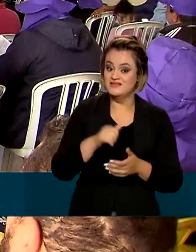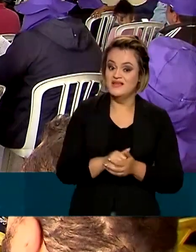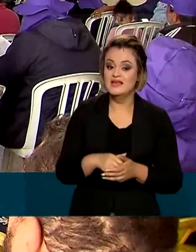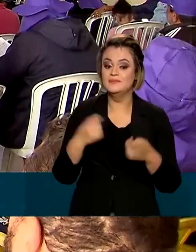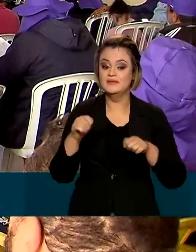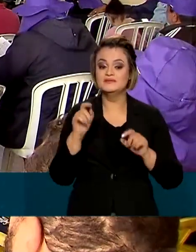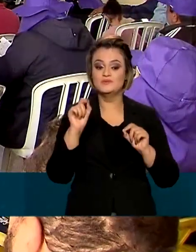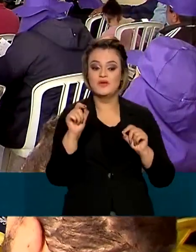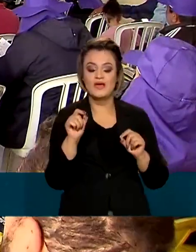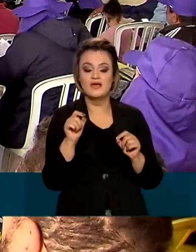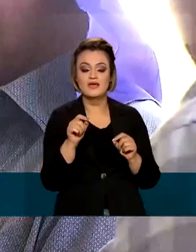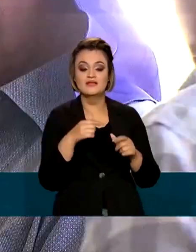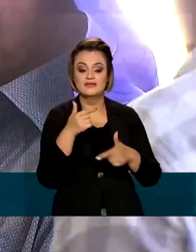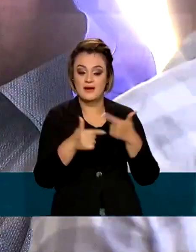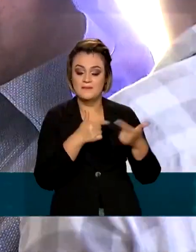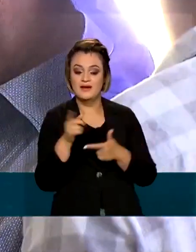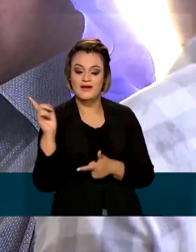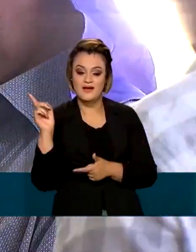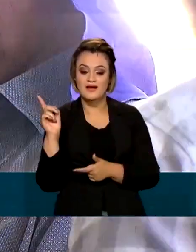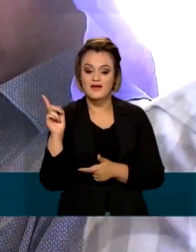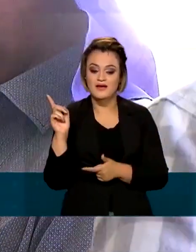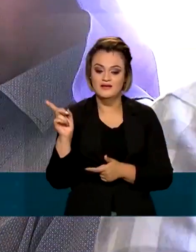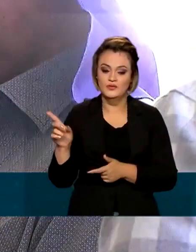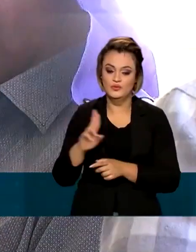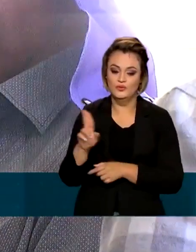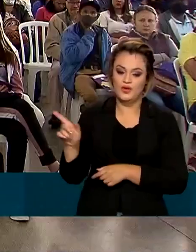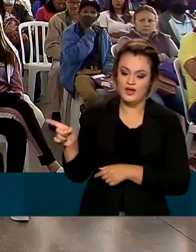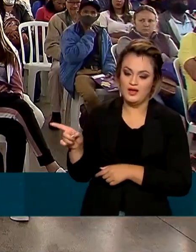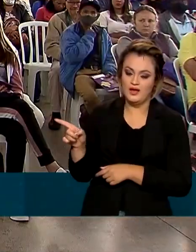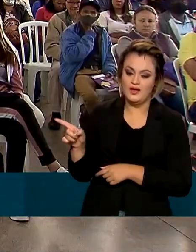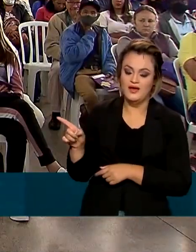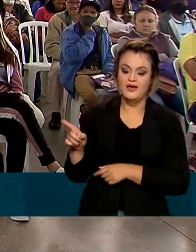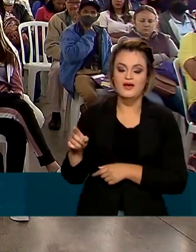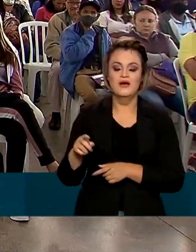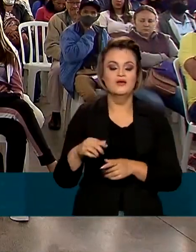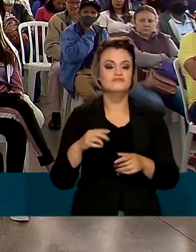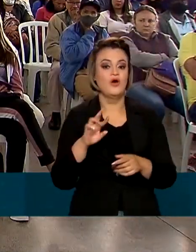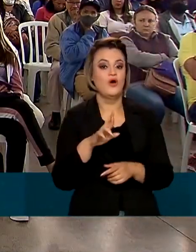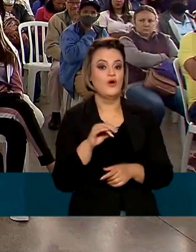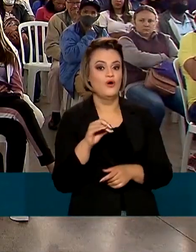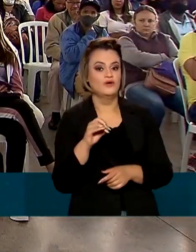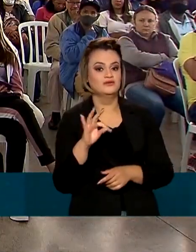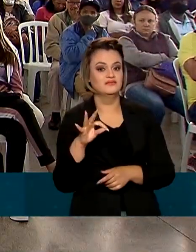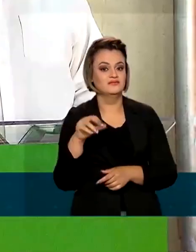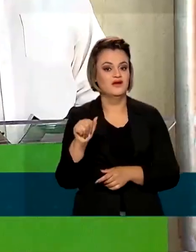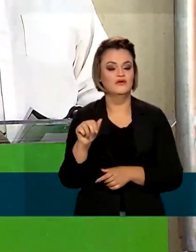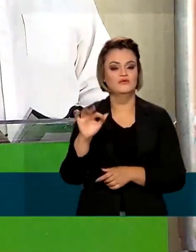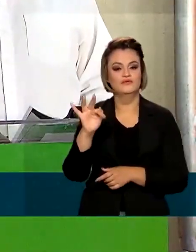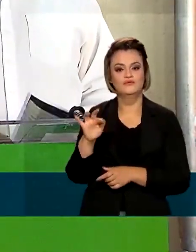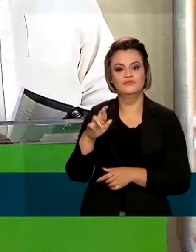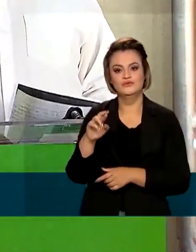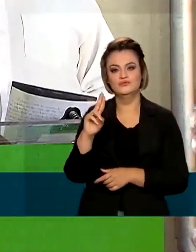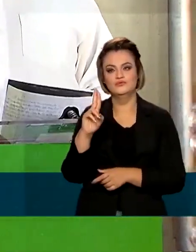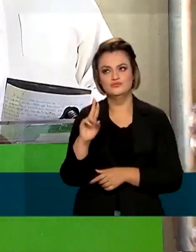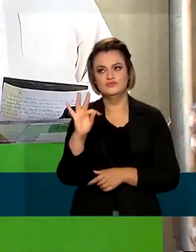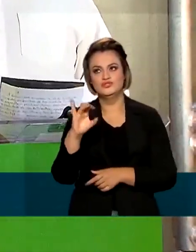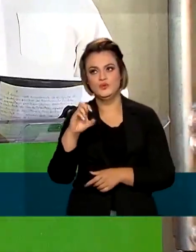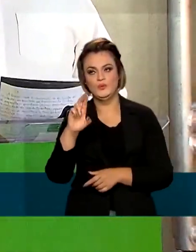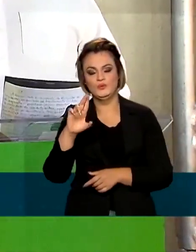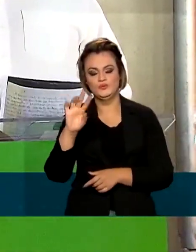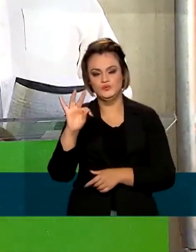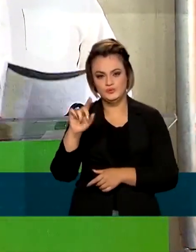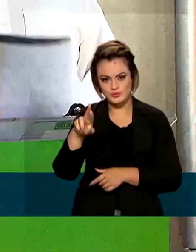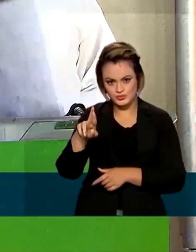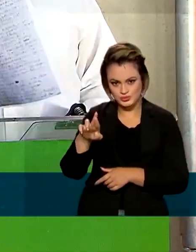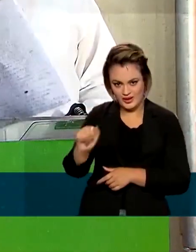ele terá que fazer parte da Rota da Fruticultura do Distrito Federal e em torno. As reuniões